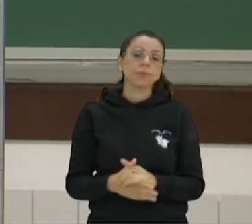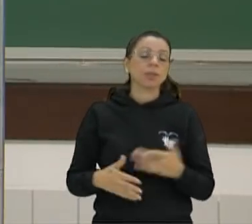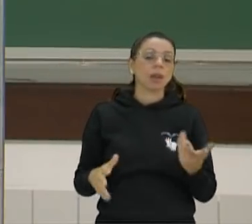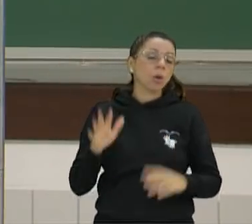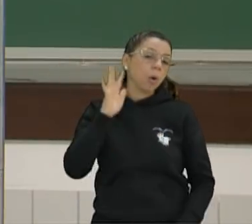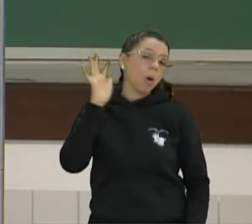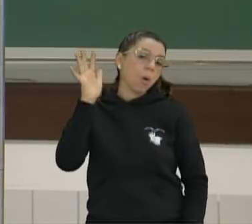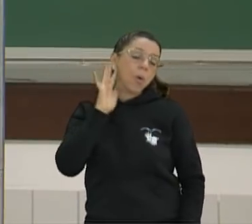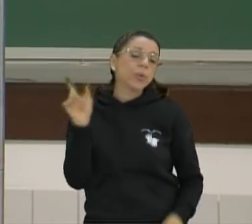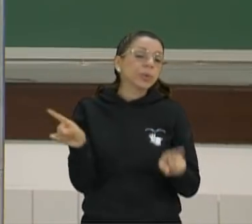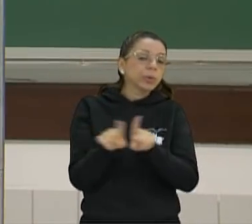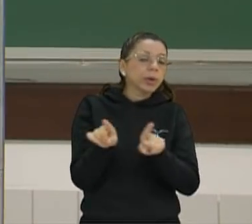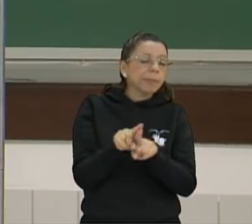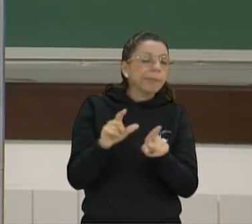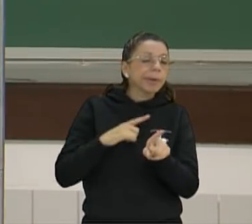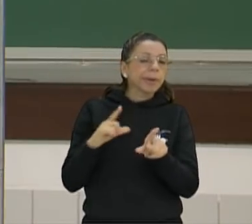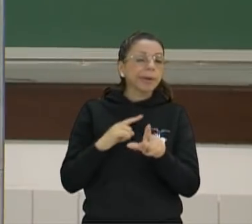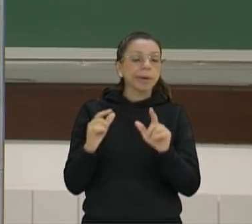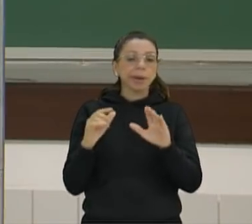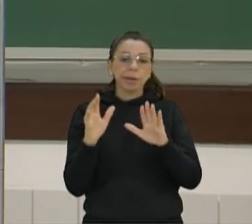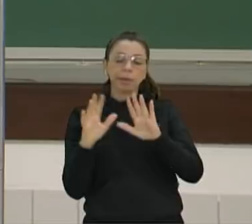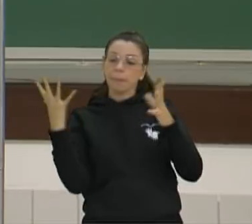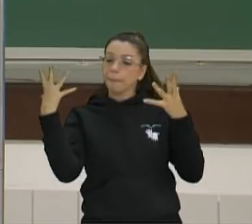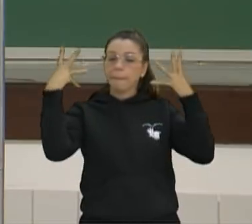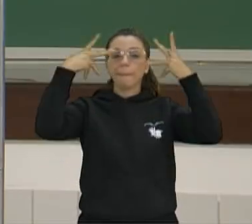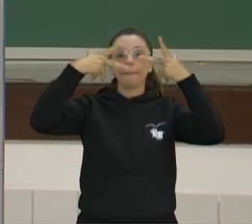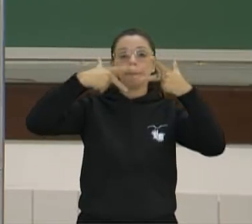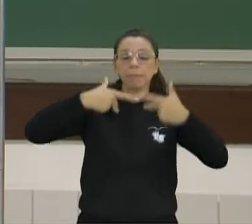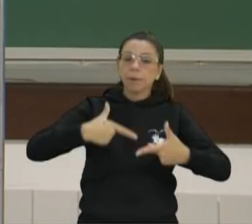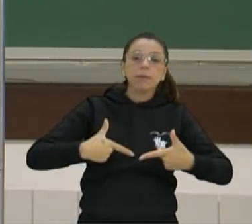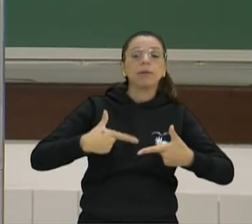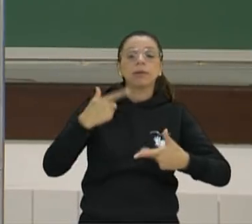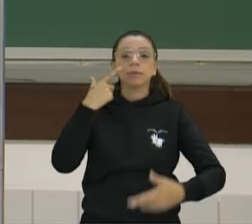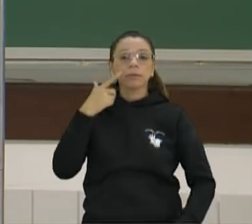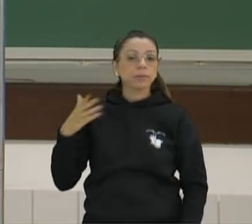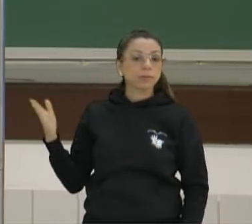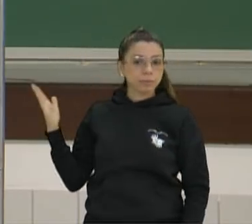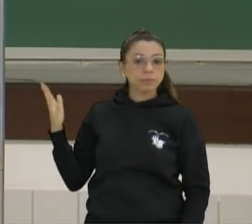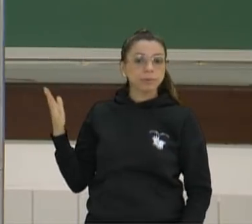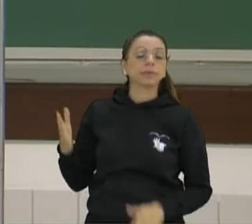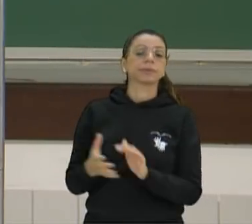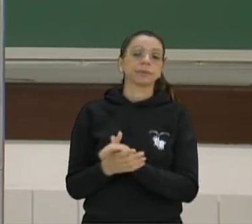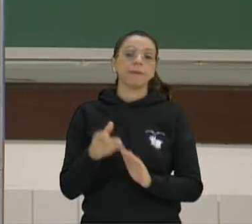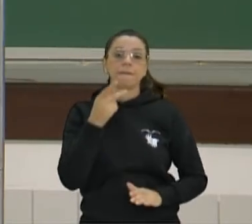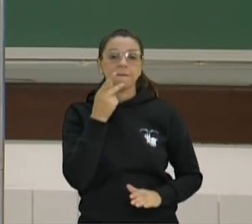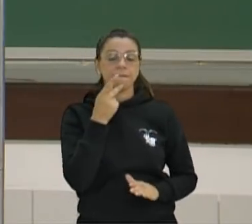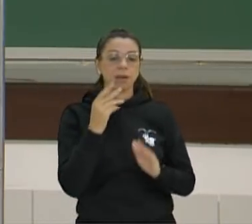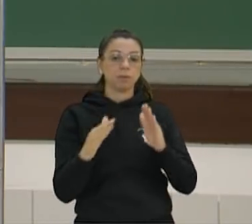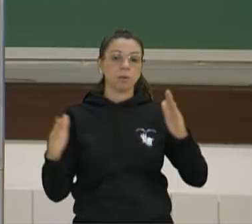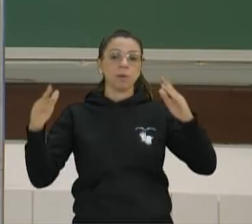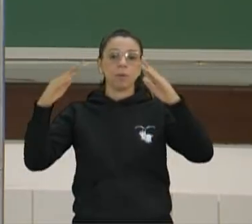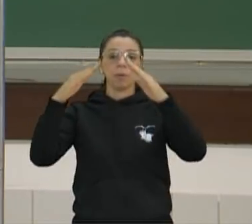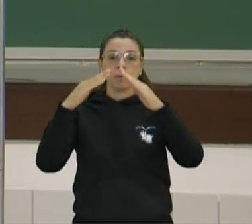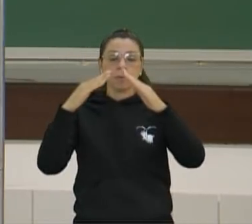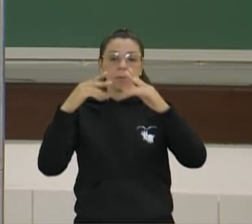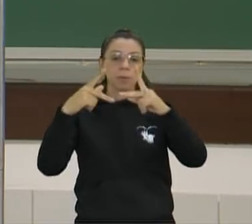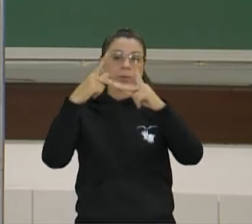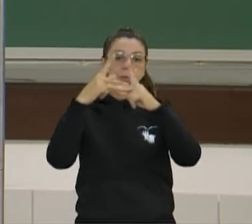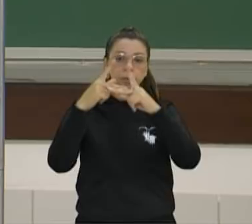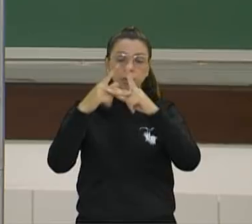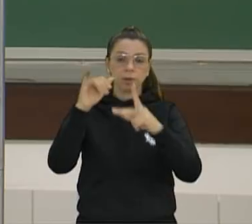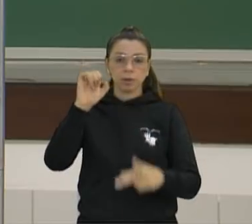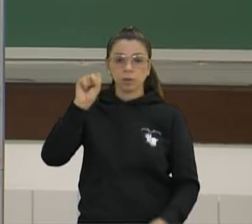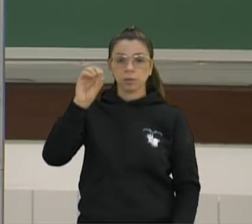da harmonia, na questão estética, na questão da beleza do que nós acabamos de ver. Lembra quando ela falou do triângulo isósceles, lá na parte de cima da